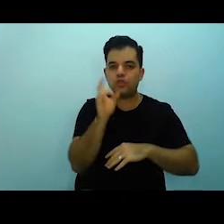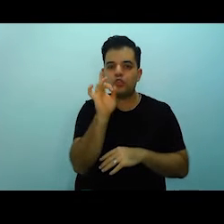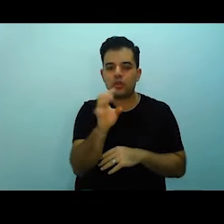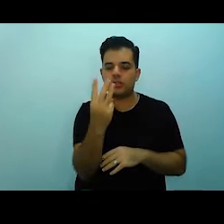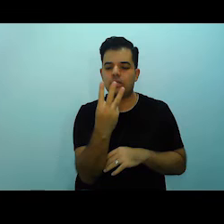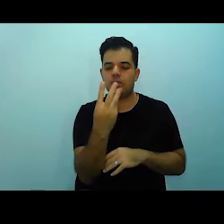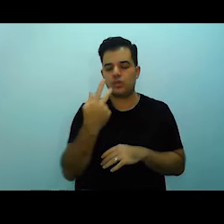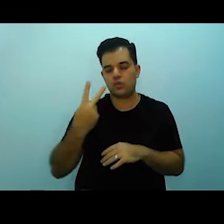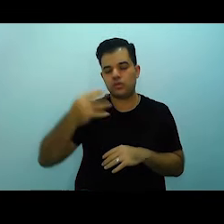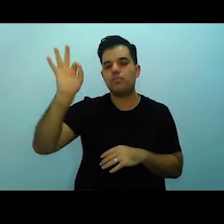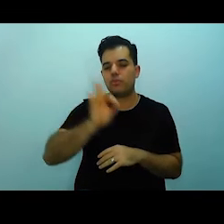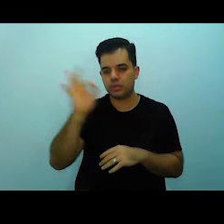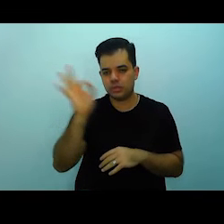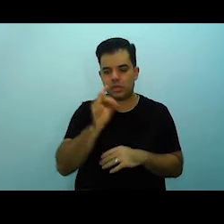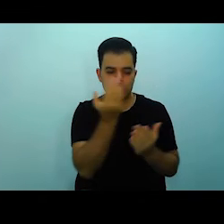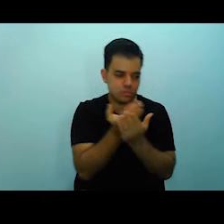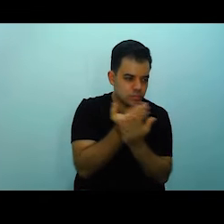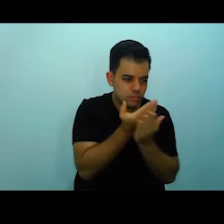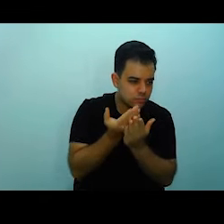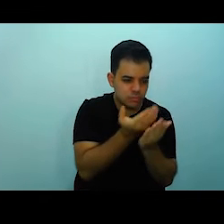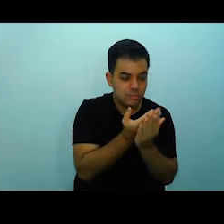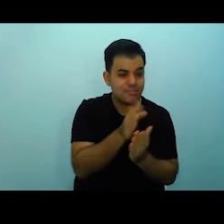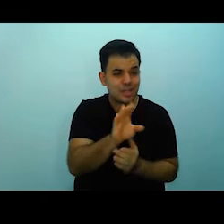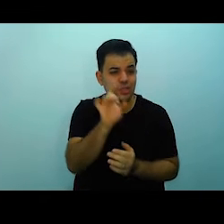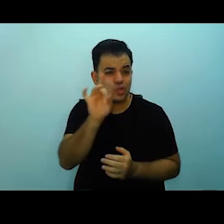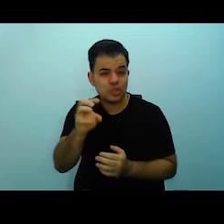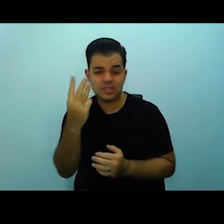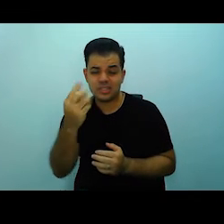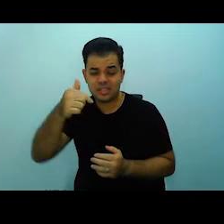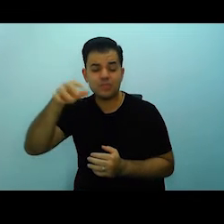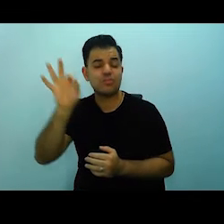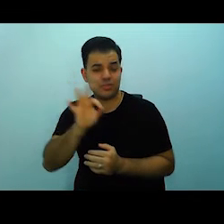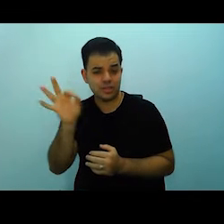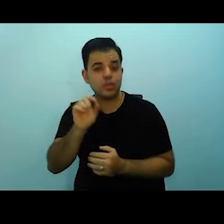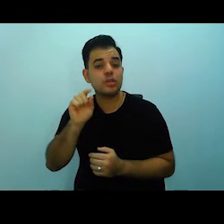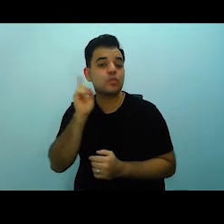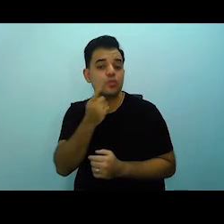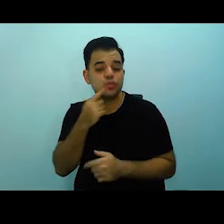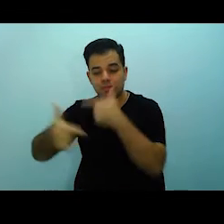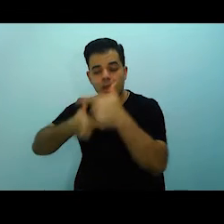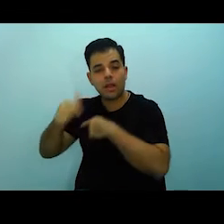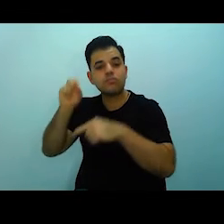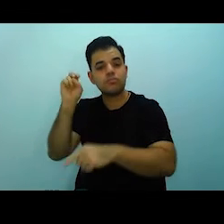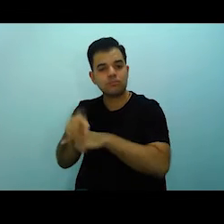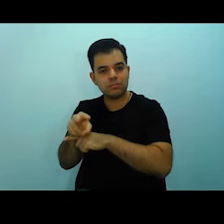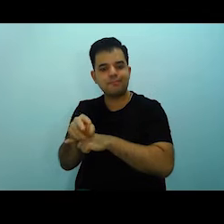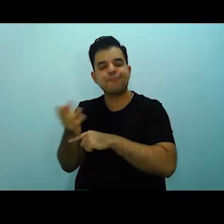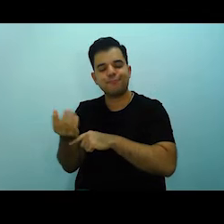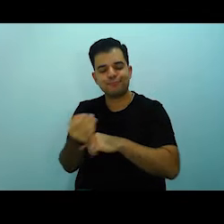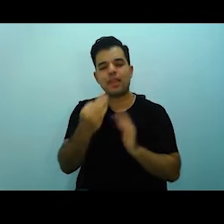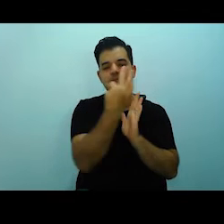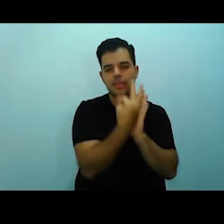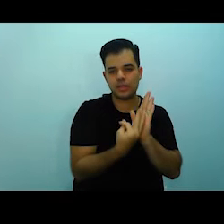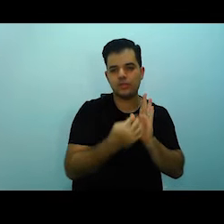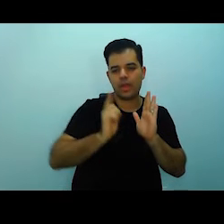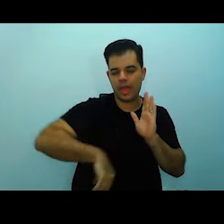apenas 37% dos surdos estão no mercado de trabalho. Então a gente vê aí que o caso do texto ele não é de fato uma